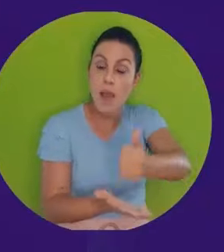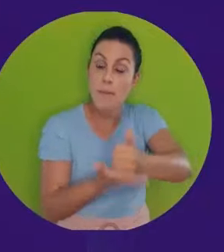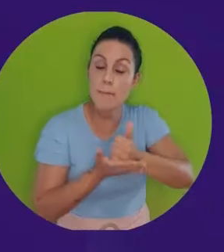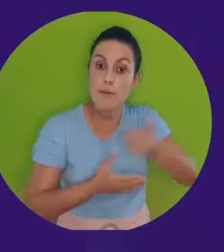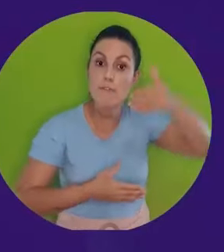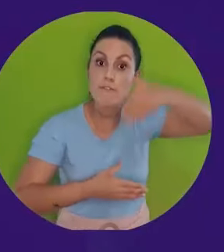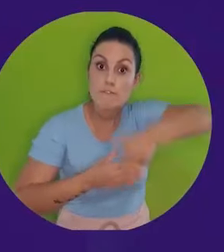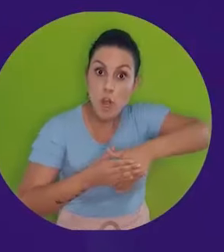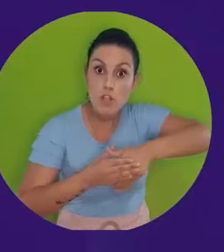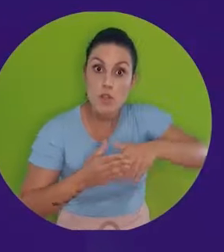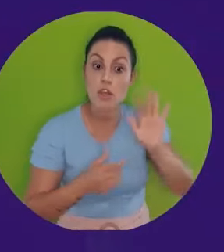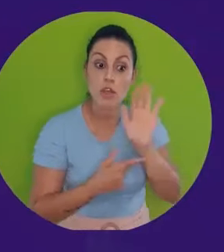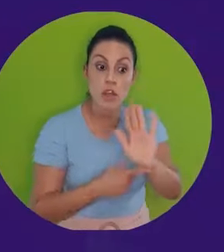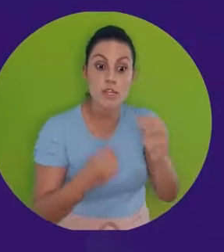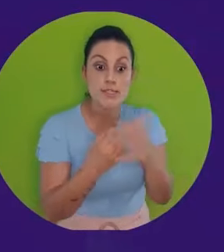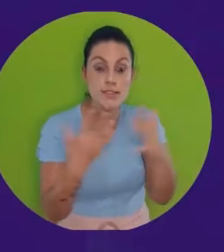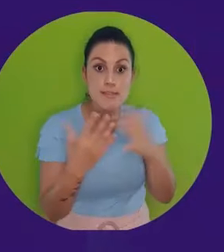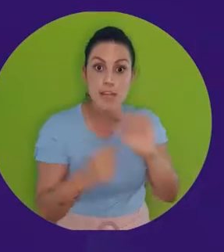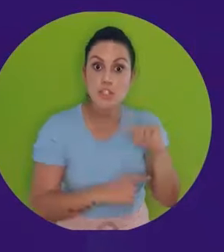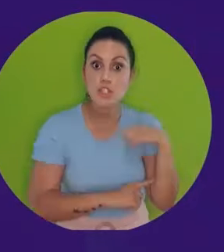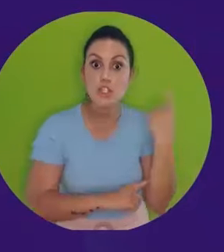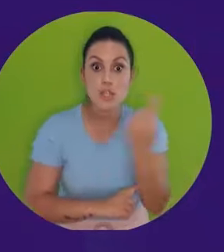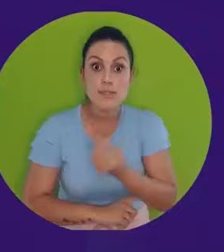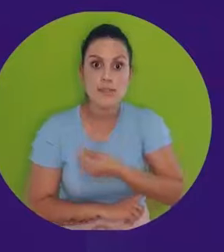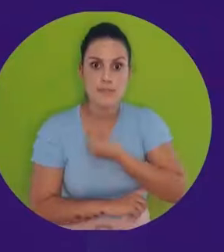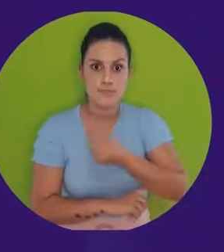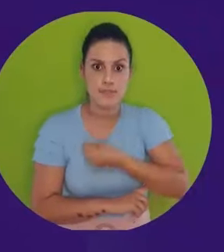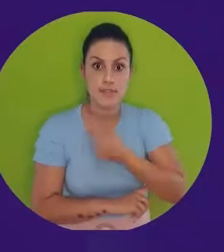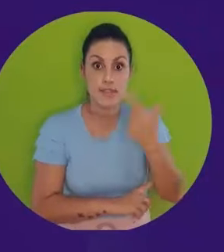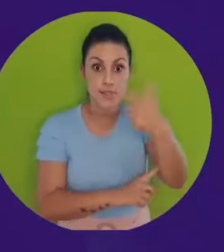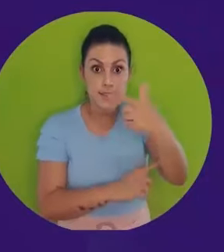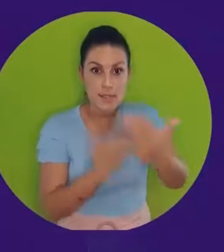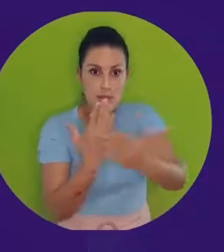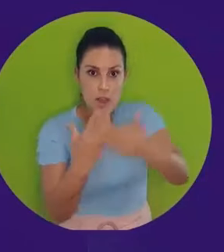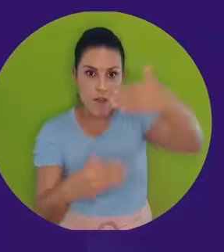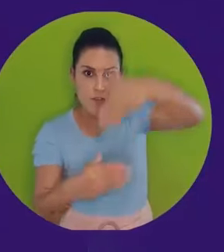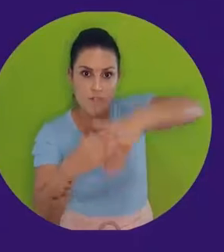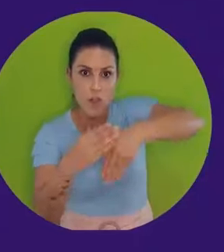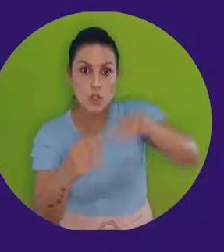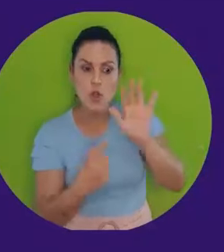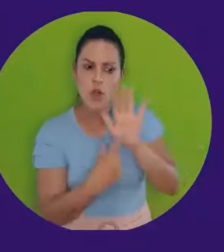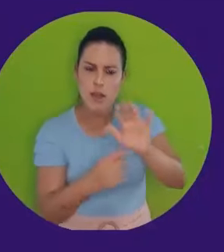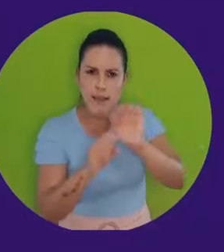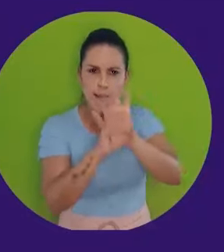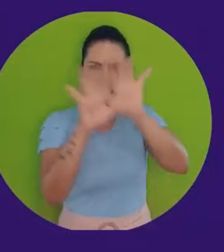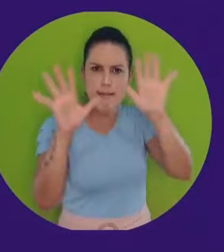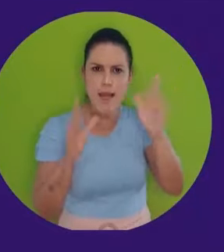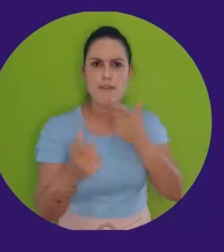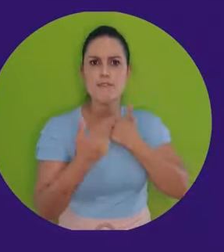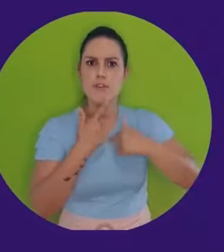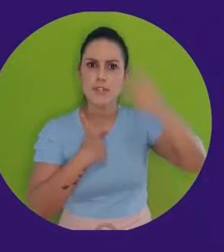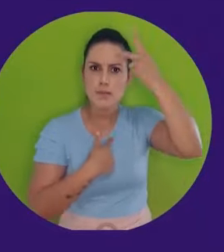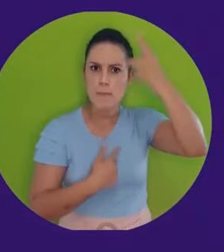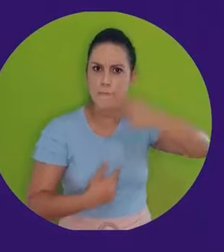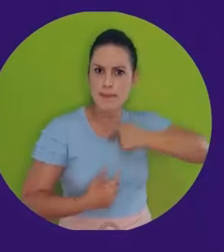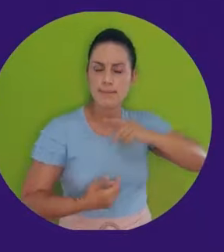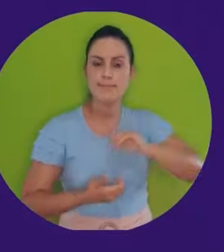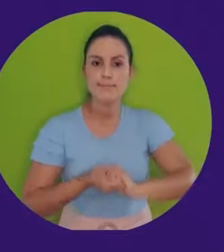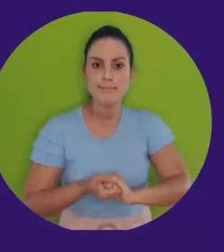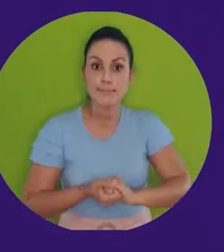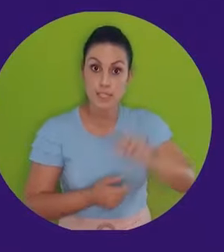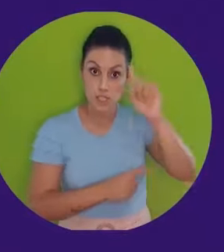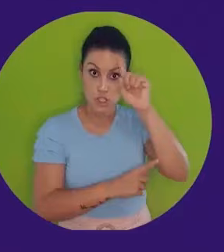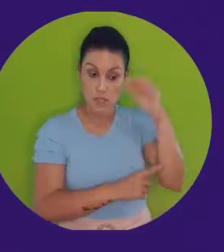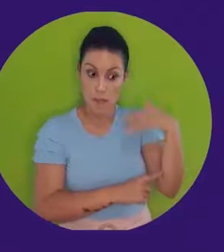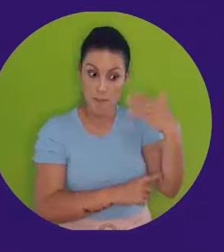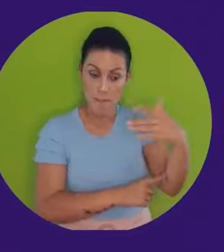Estamos aqui novamente para pedir o seu apoio, o seu voto em prol da cidade em que todos vivemos. Neste segundo turno, temos que deixar muito claro o